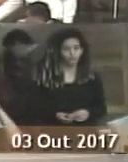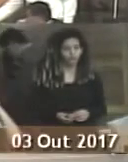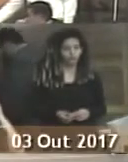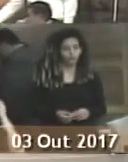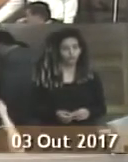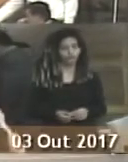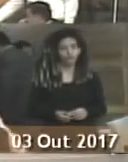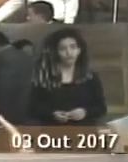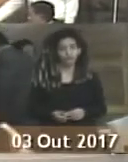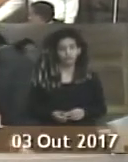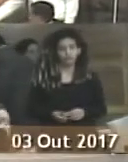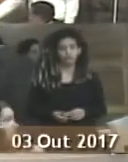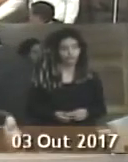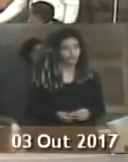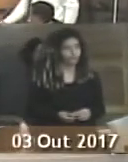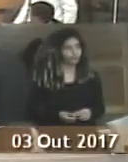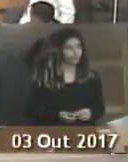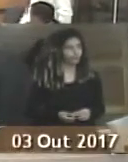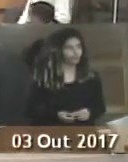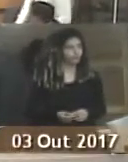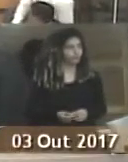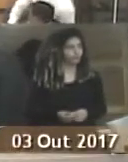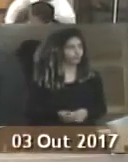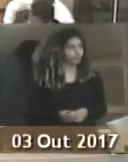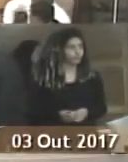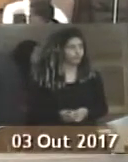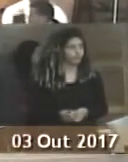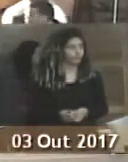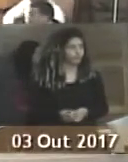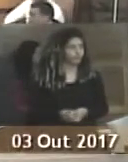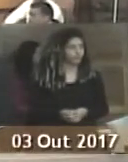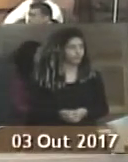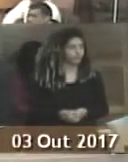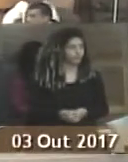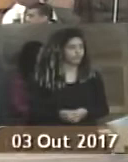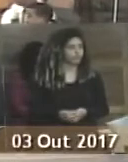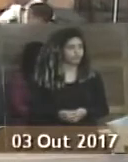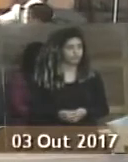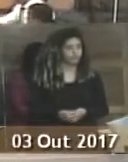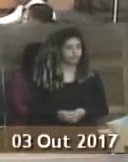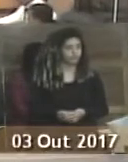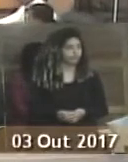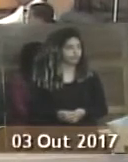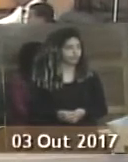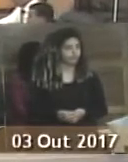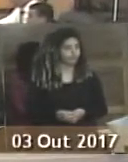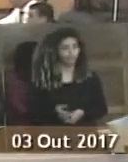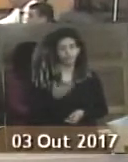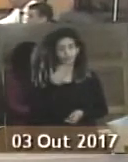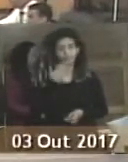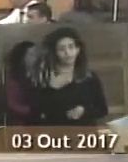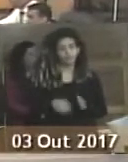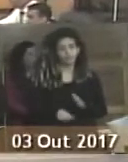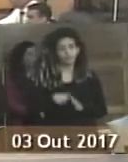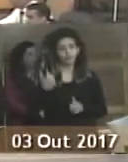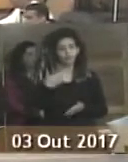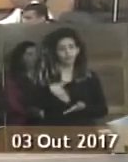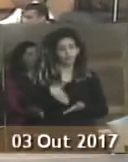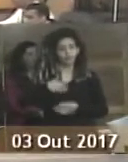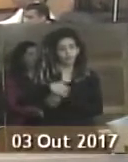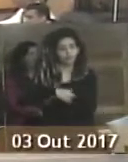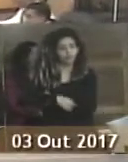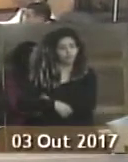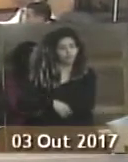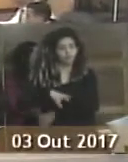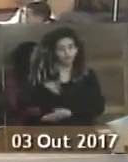Votação encerrada, aprovada. Solicito ao primeiro secretário que proceda à leitura